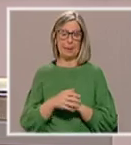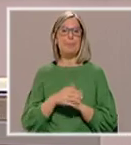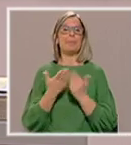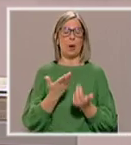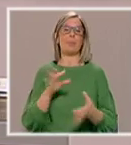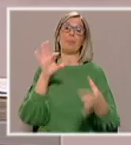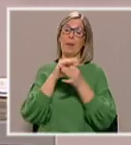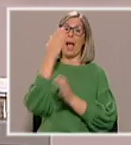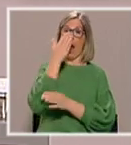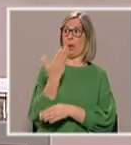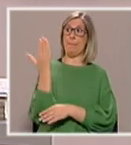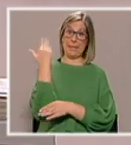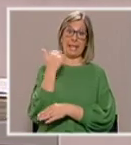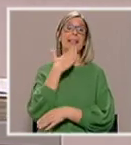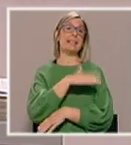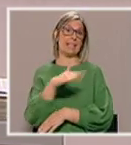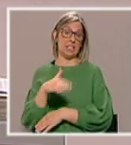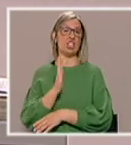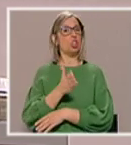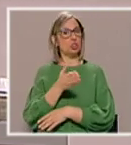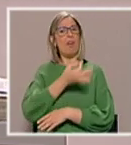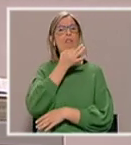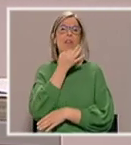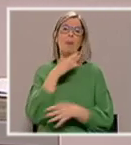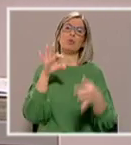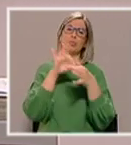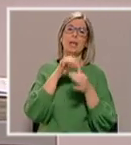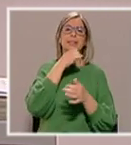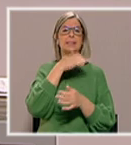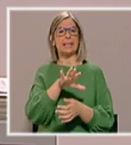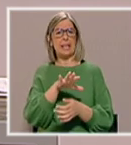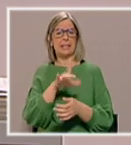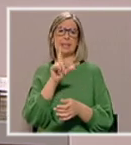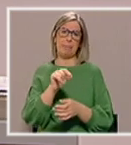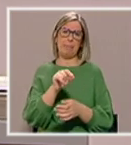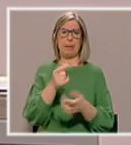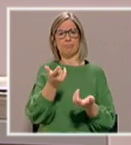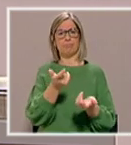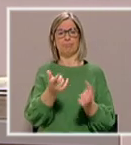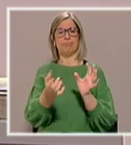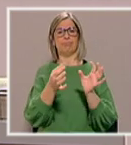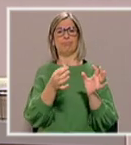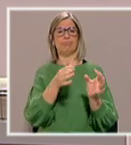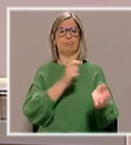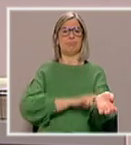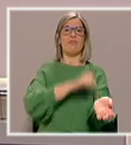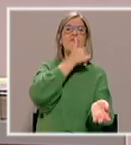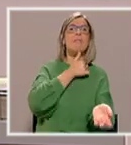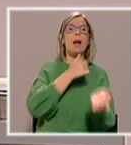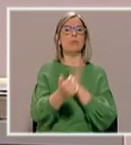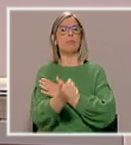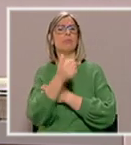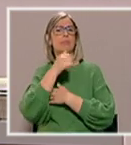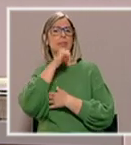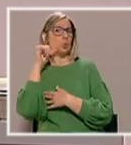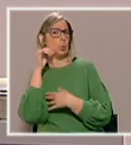tivemos a ver... já falámos um pouco sobre sangue arterial e sangue venoso. Vamos então hoje ver mais um pouco através do vídeo que vamos